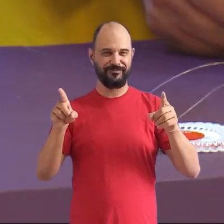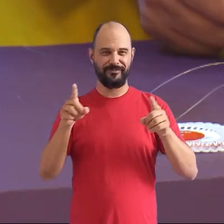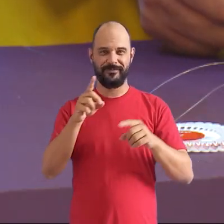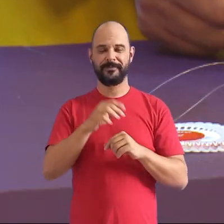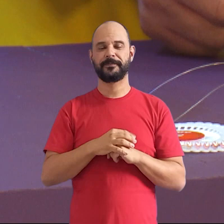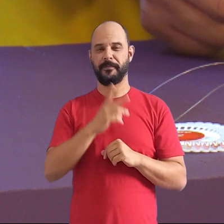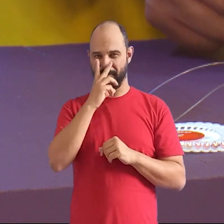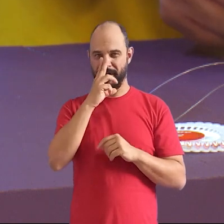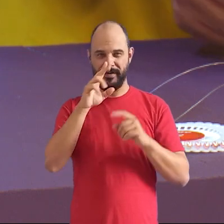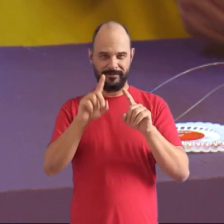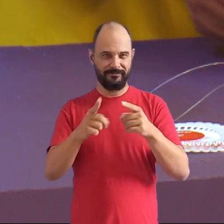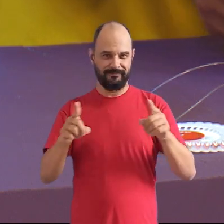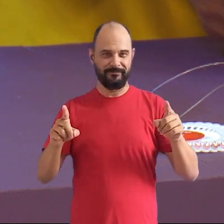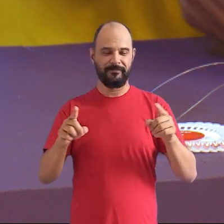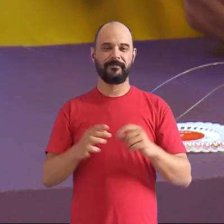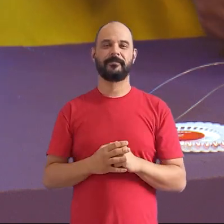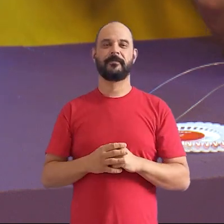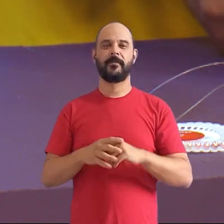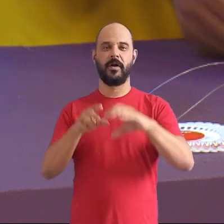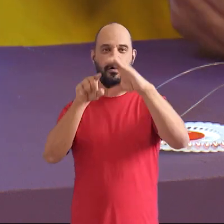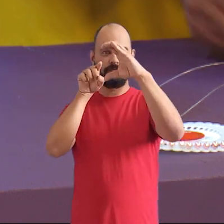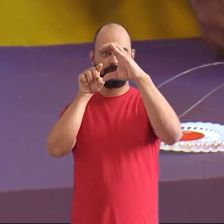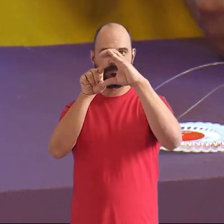ou o espetinho seu de churrasco.